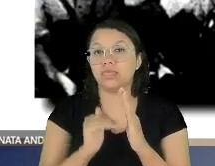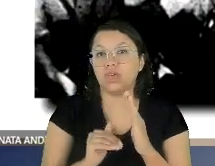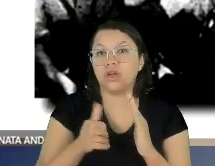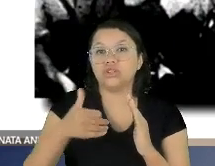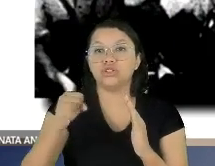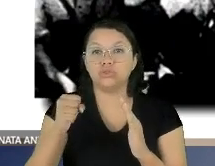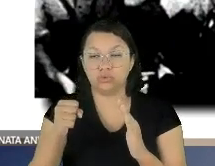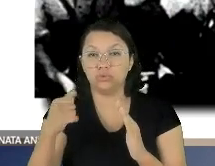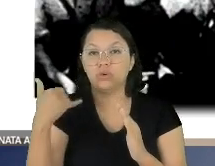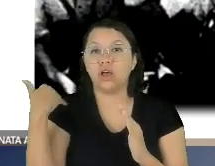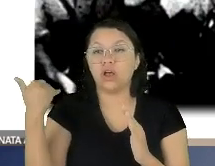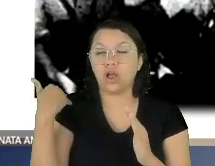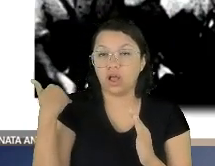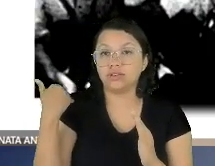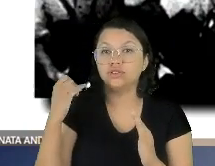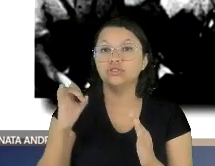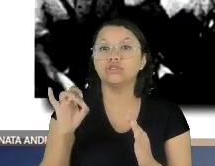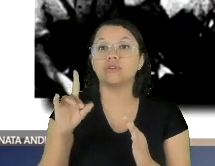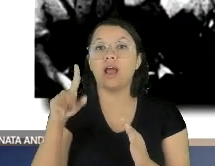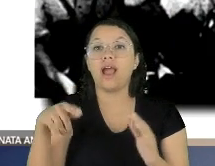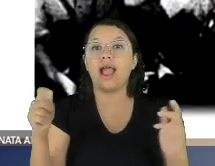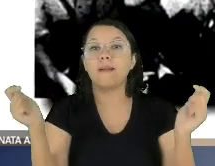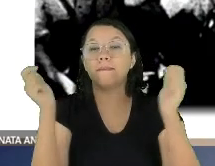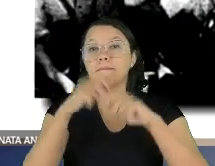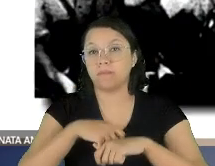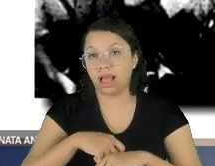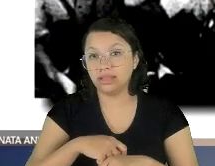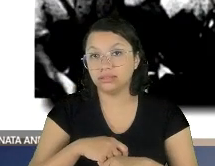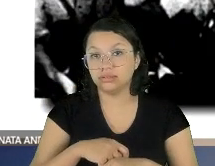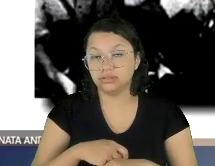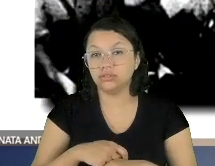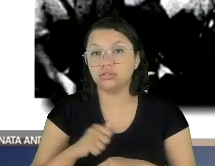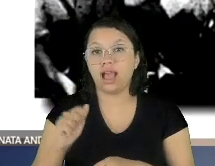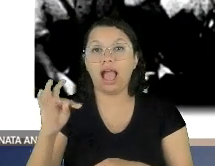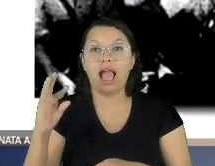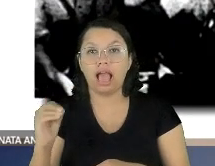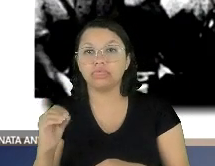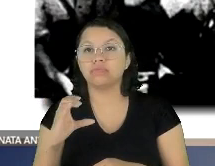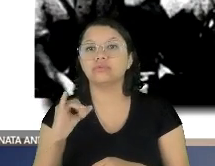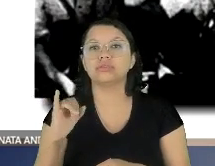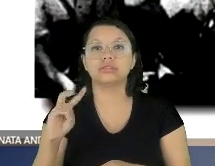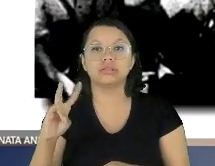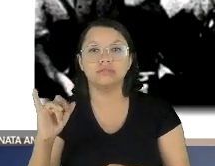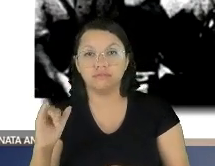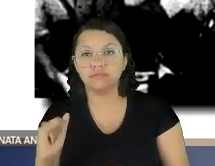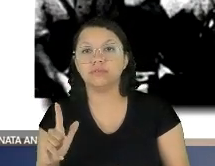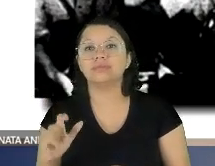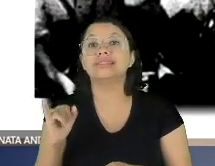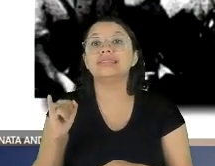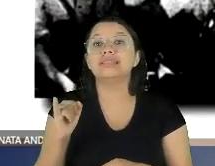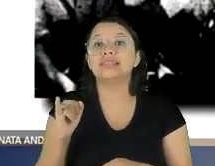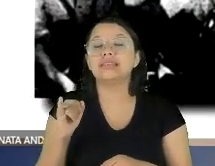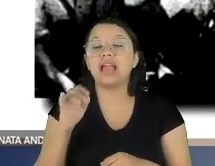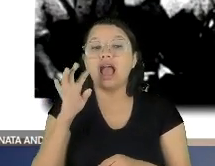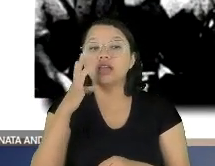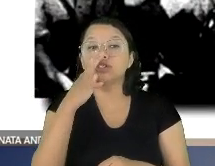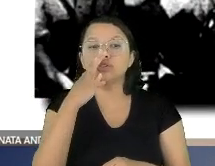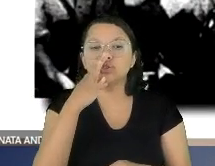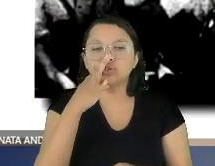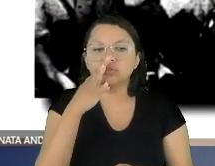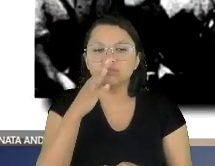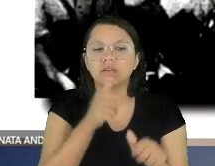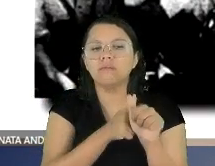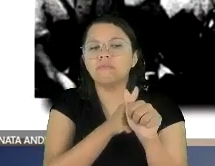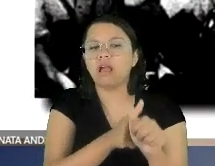eram capazes para os atos da vida civil se assistidas, respectivamente, por seus pais ou maridos.